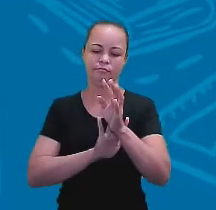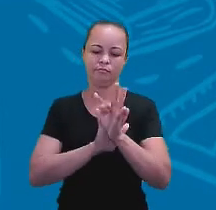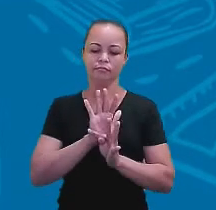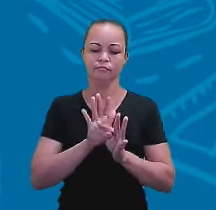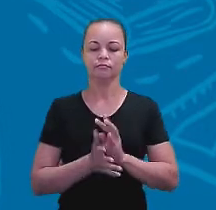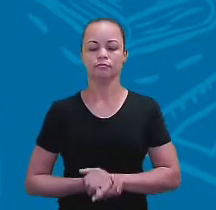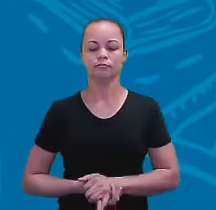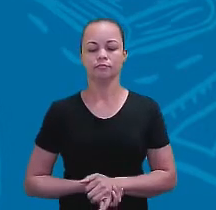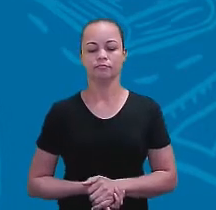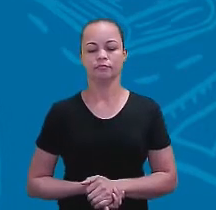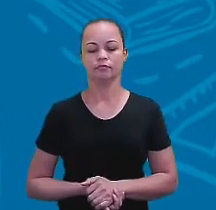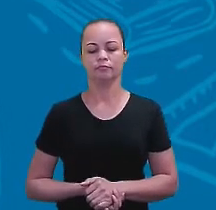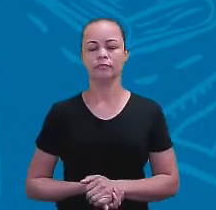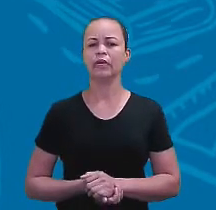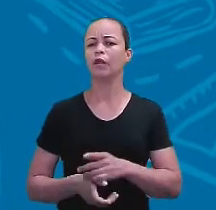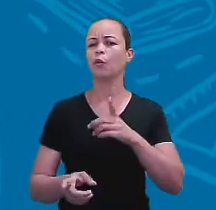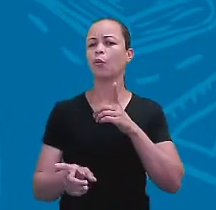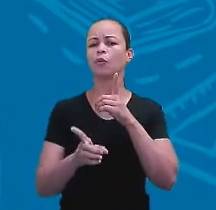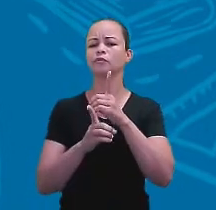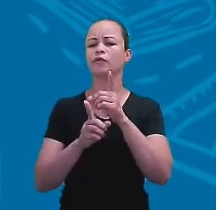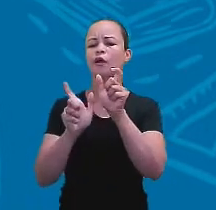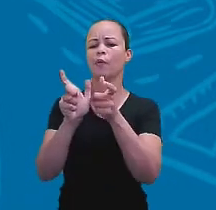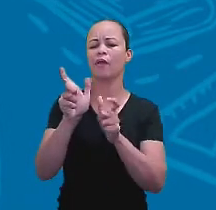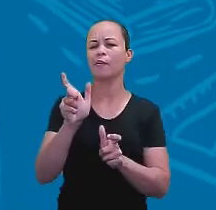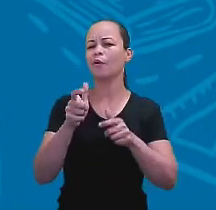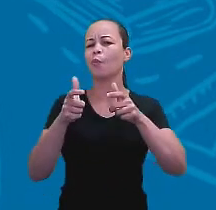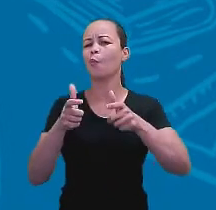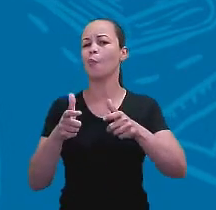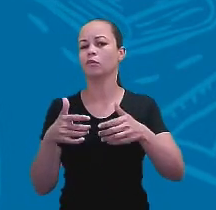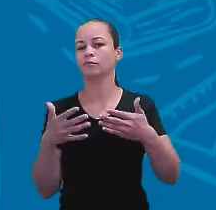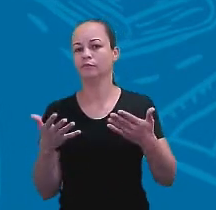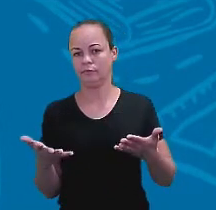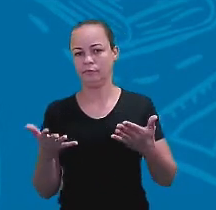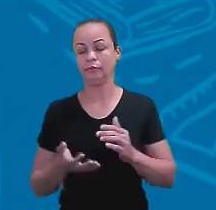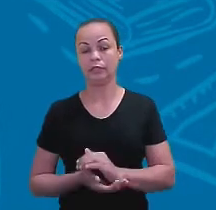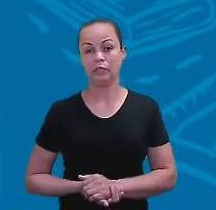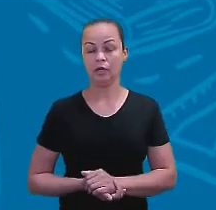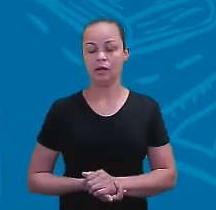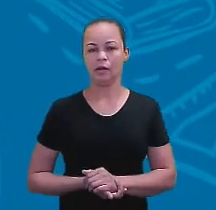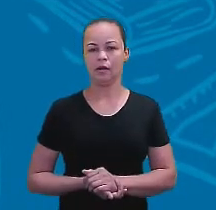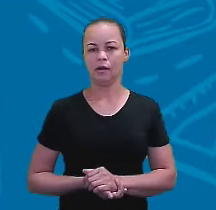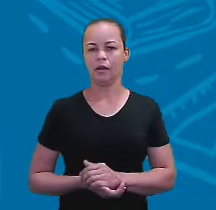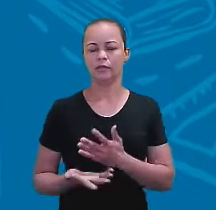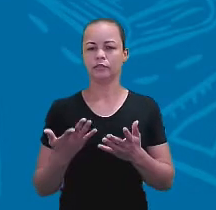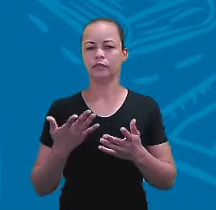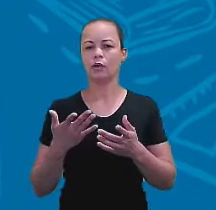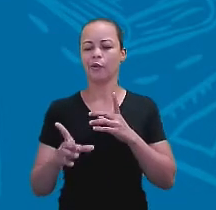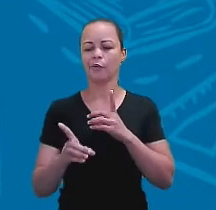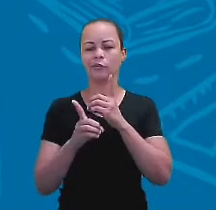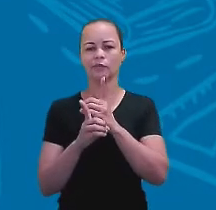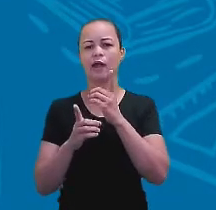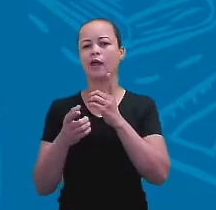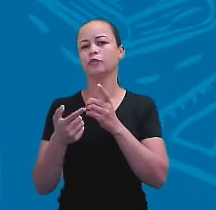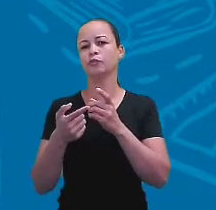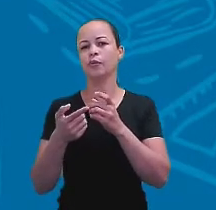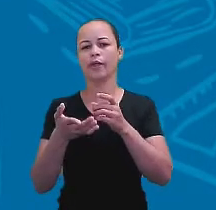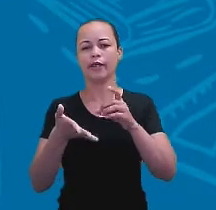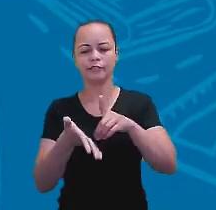E onde encontramos? Onde encontramos os verbetes? Bom, eles são encontrados em dicionários,